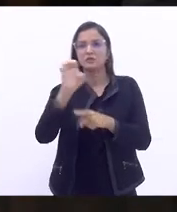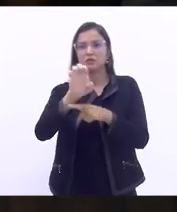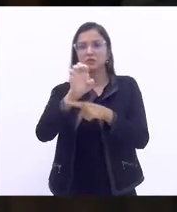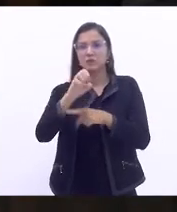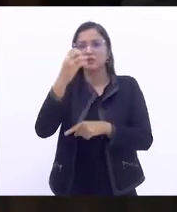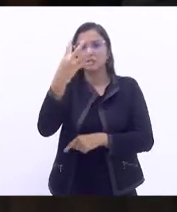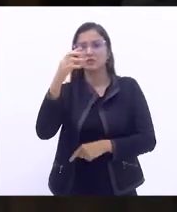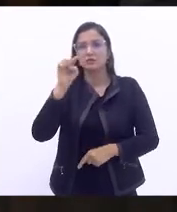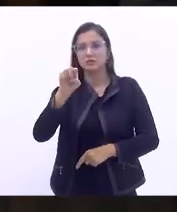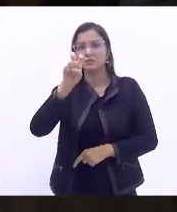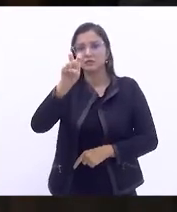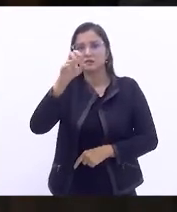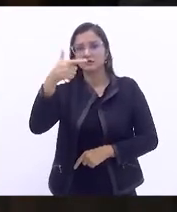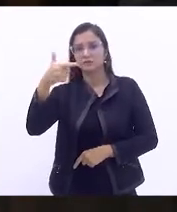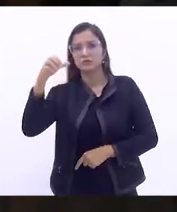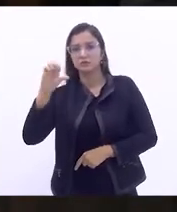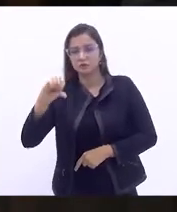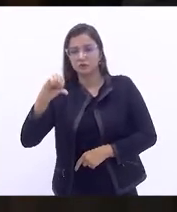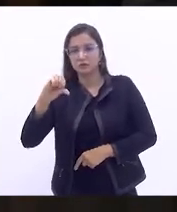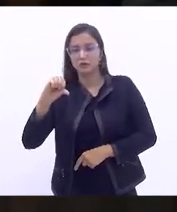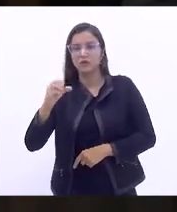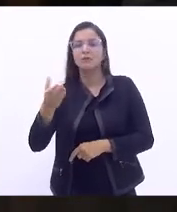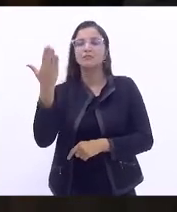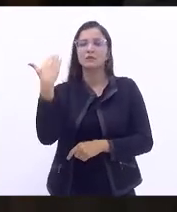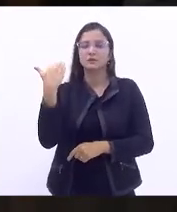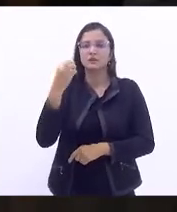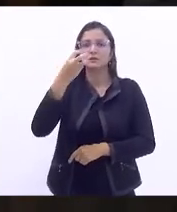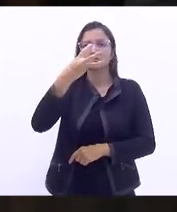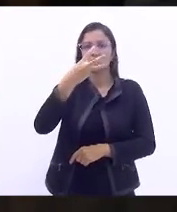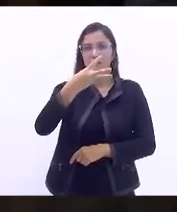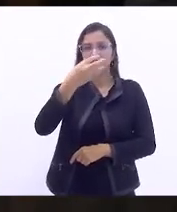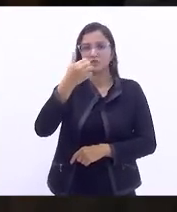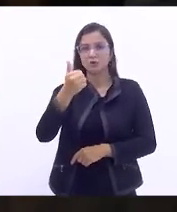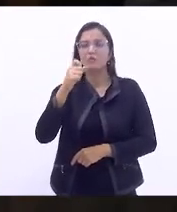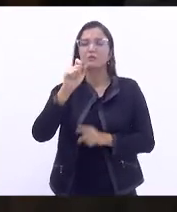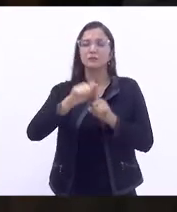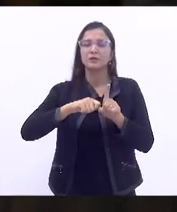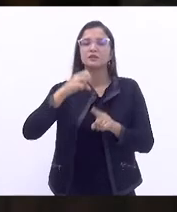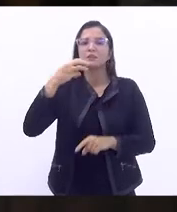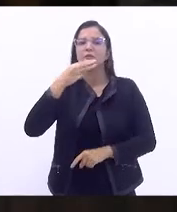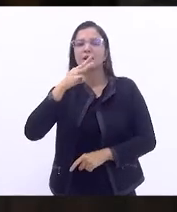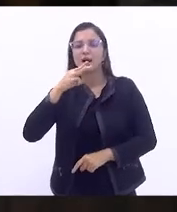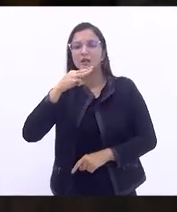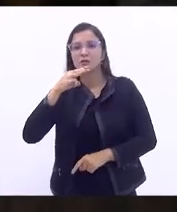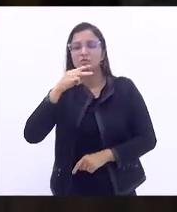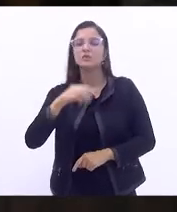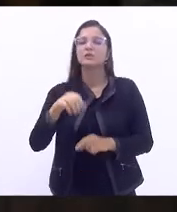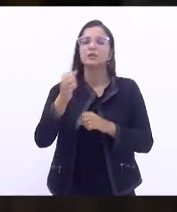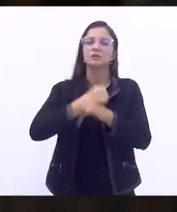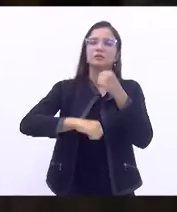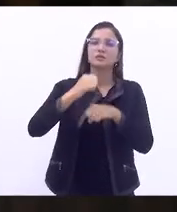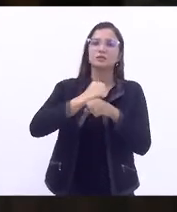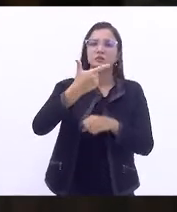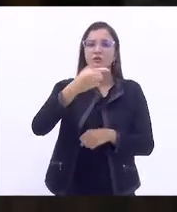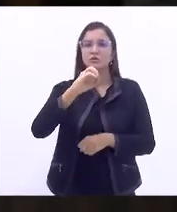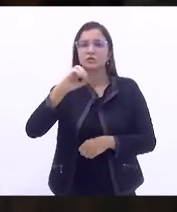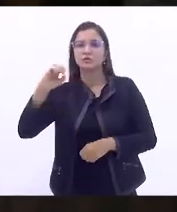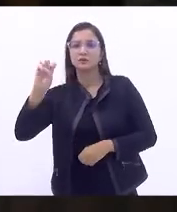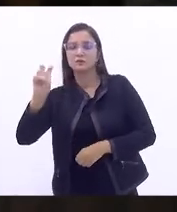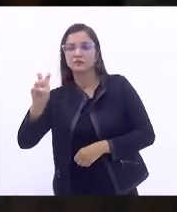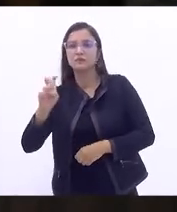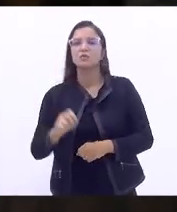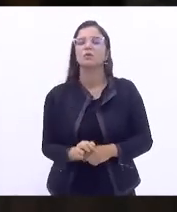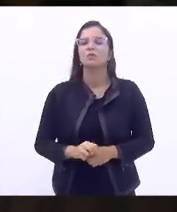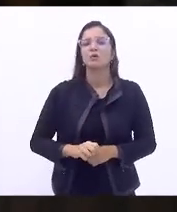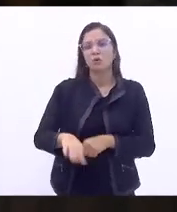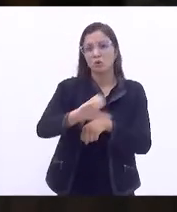4.529, de 31 de março de 2005. Pareceres da Comissão de Constituição e Justiça pela condicionalidade de Minas e